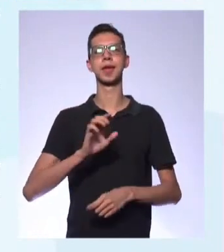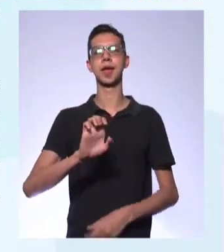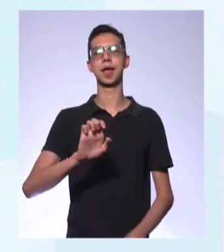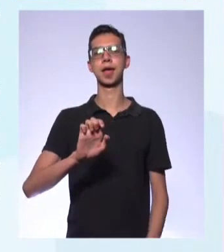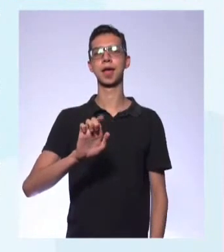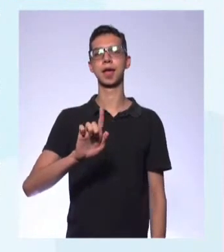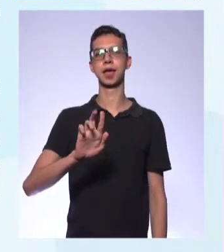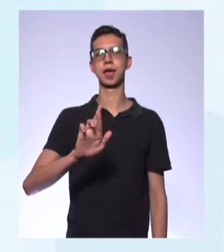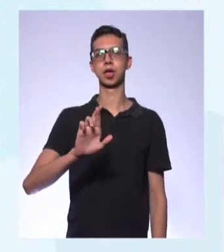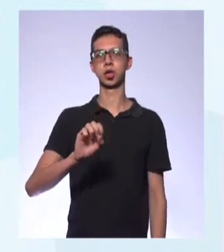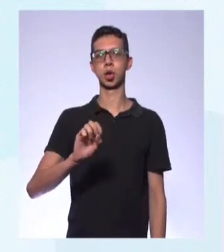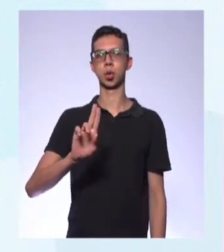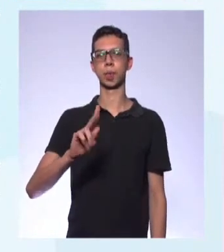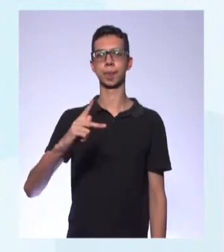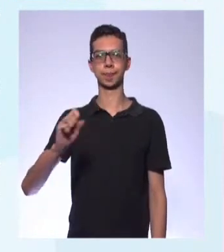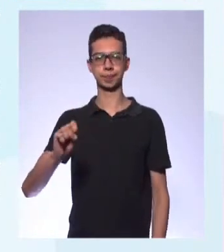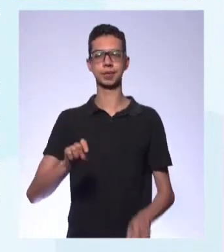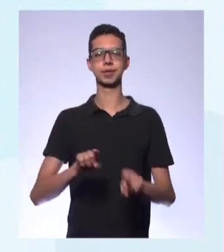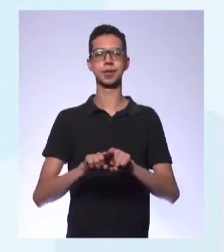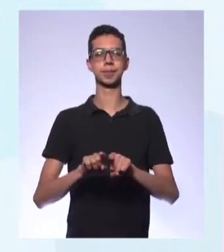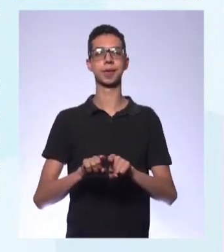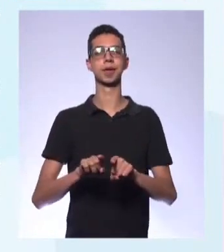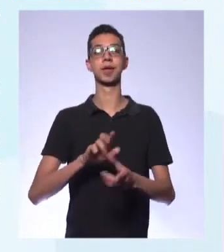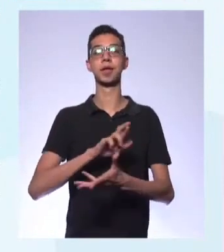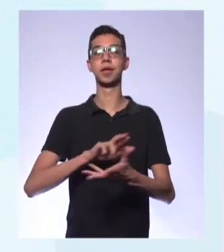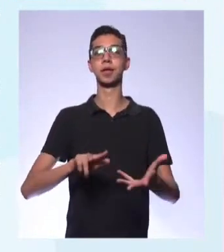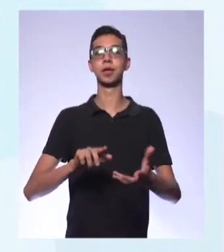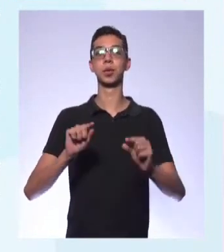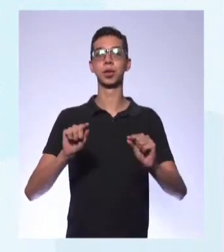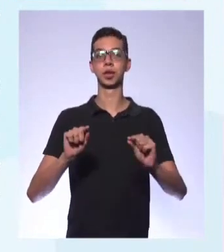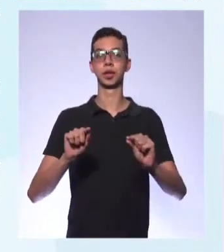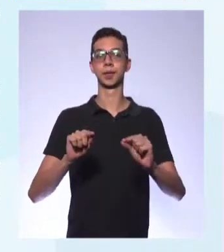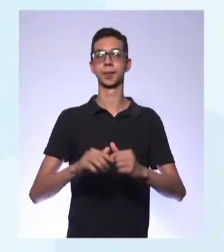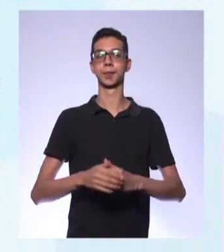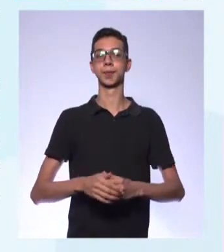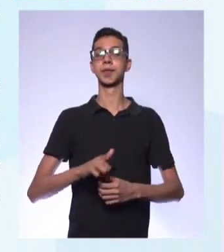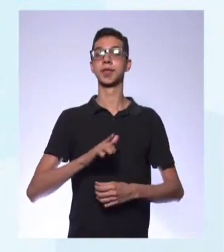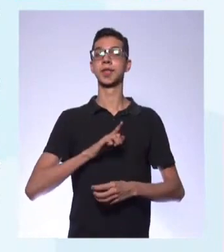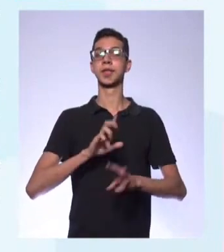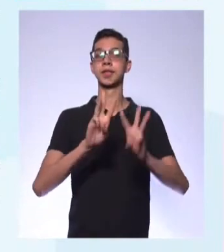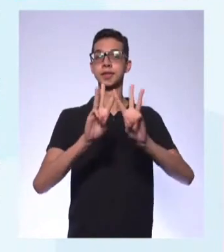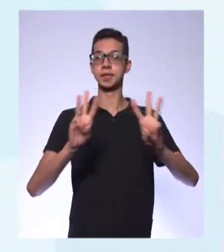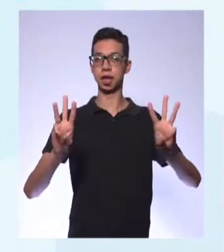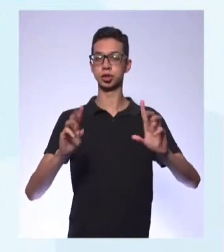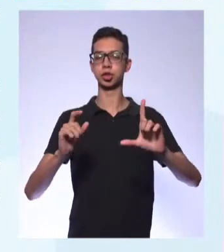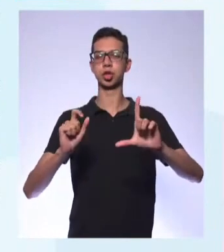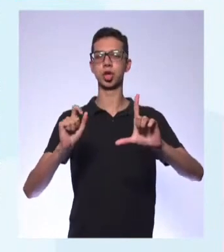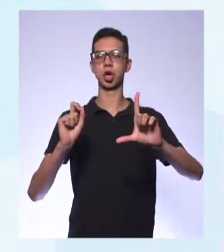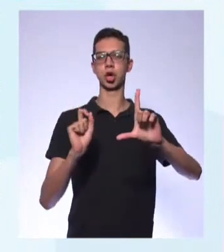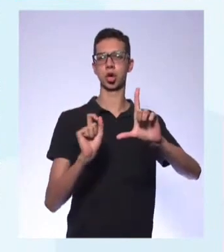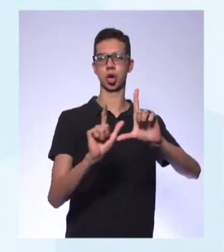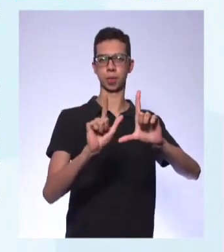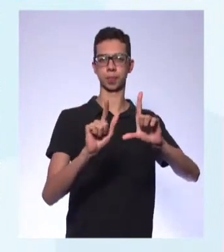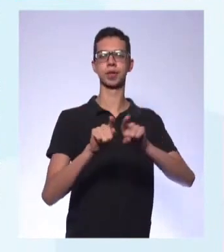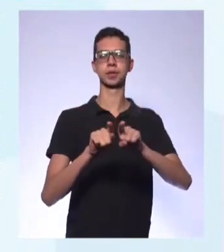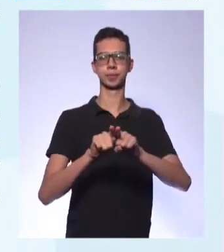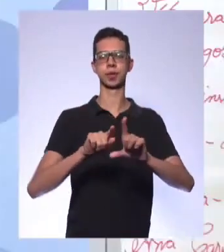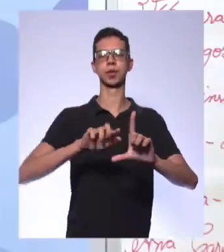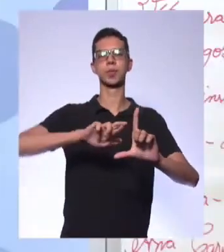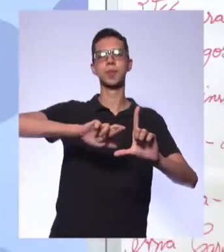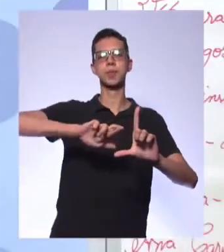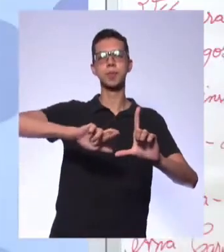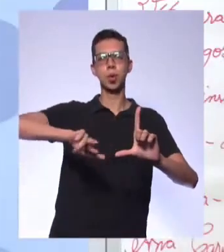instant messengers, os wikis, né, que são sites de compartilhamento, e também sites de compartilhamento de conteúdo multimídia,